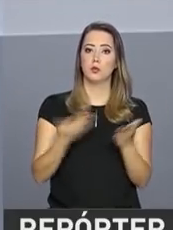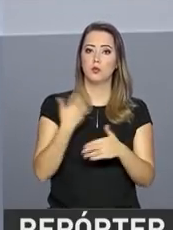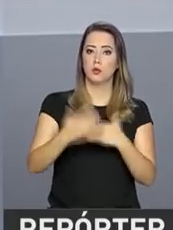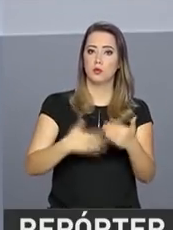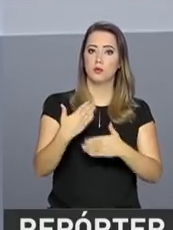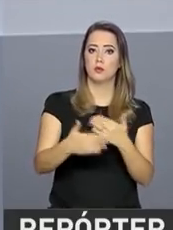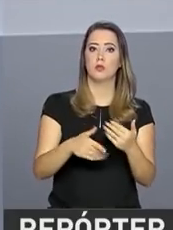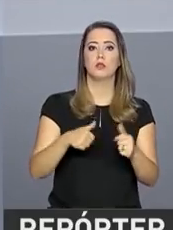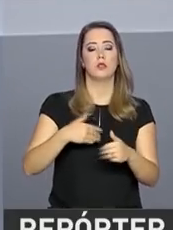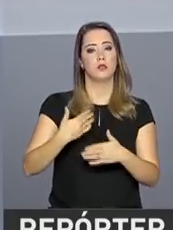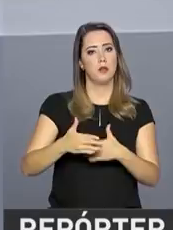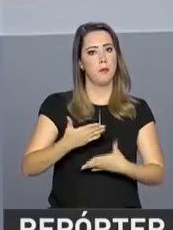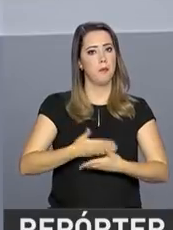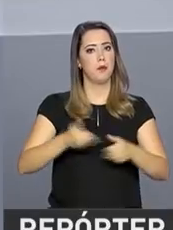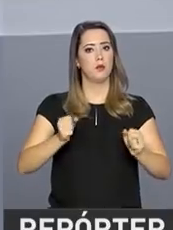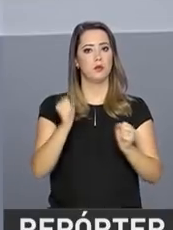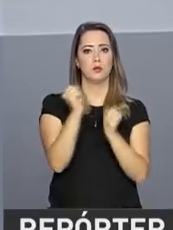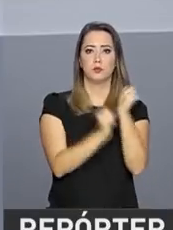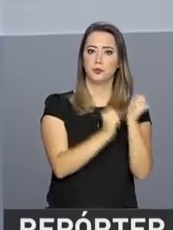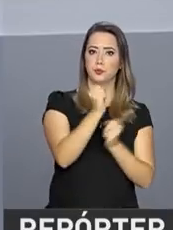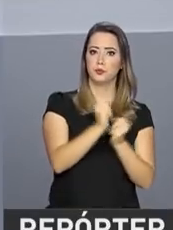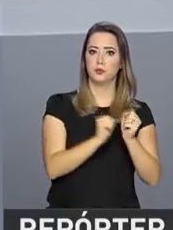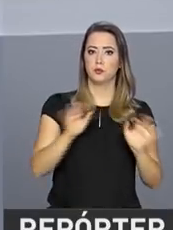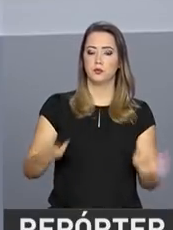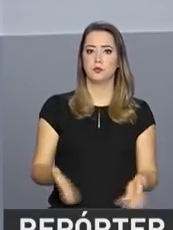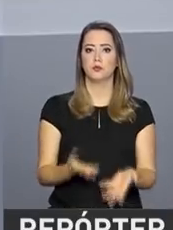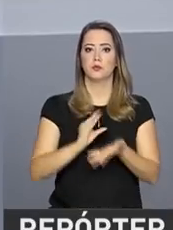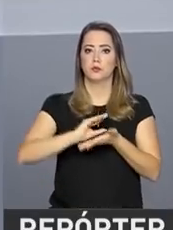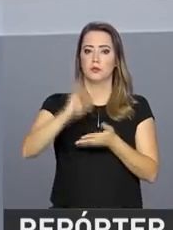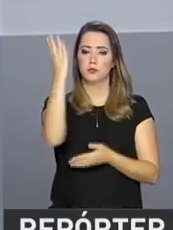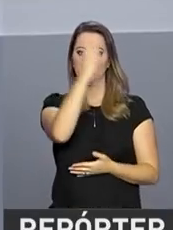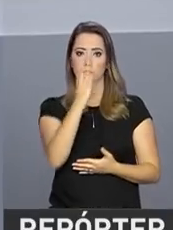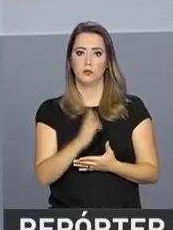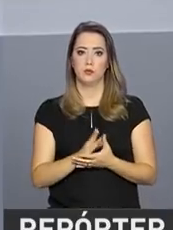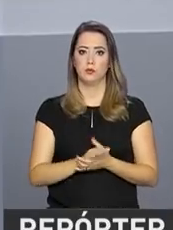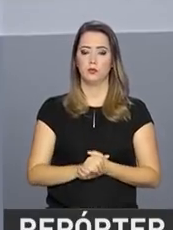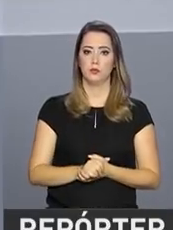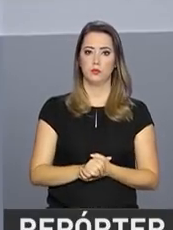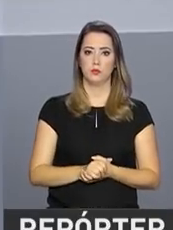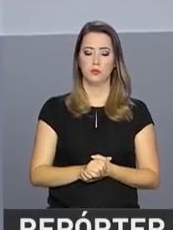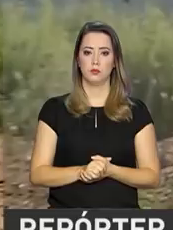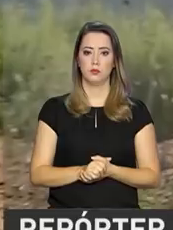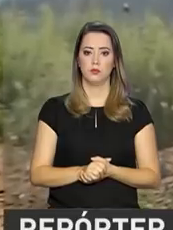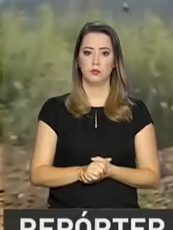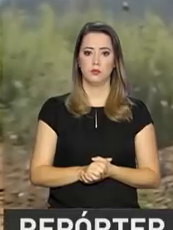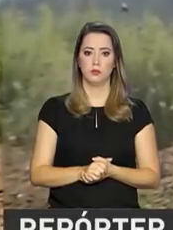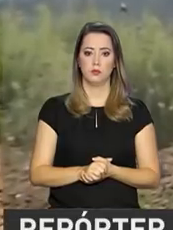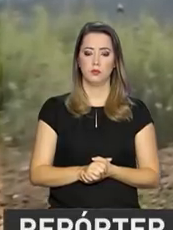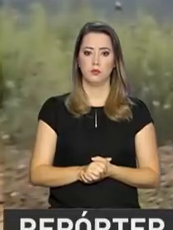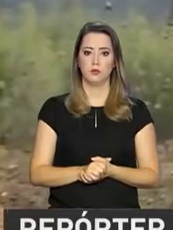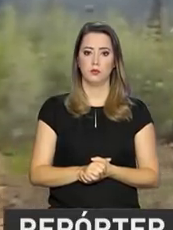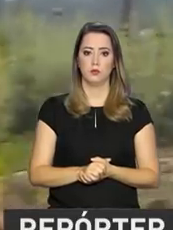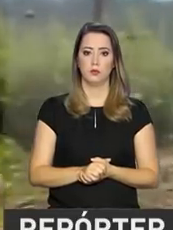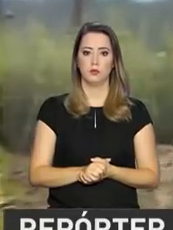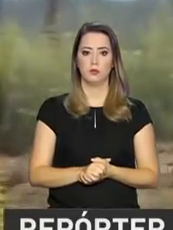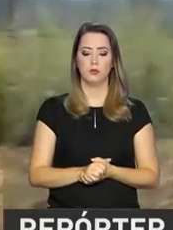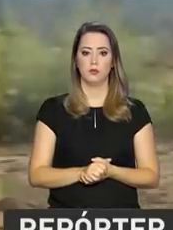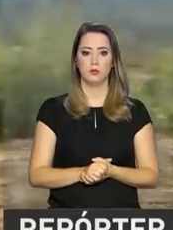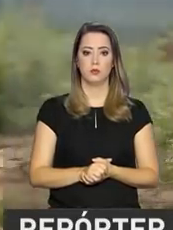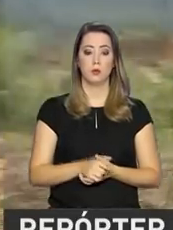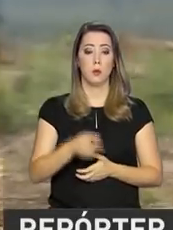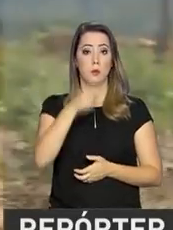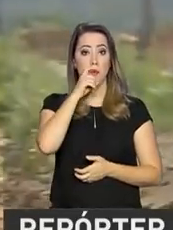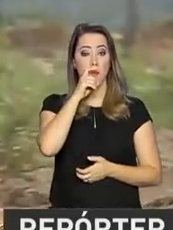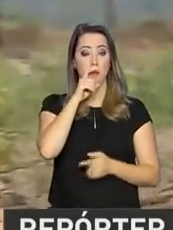avançar que está alavancando o setor de infraestrutura e promovendo investimentos no brasil o pai ou avô